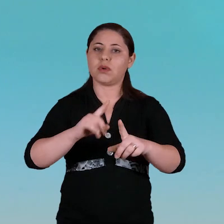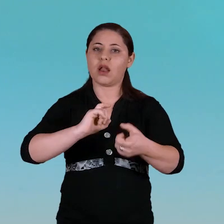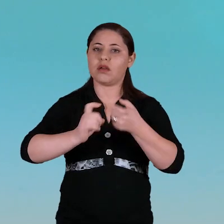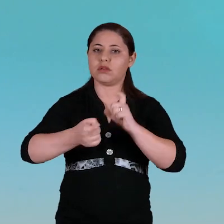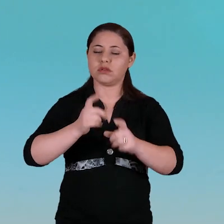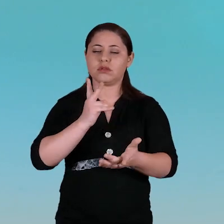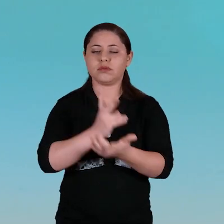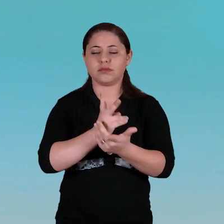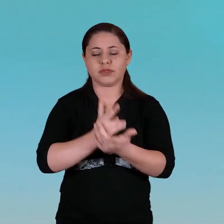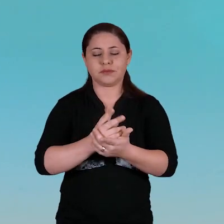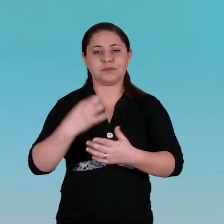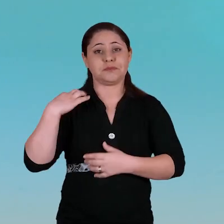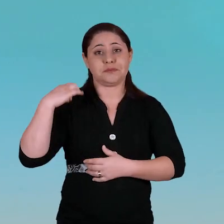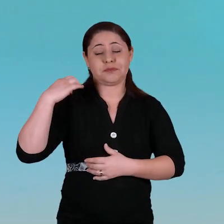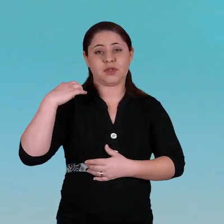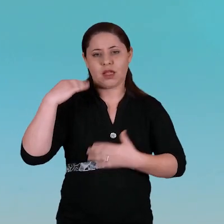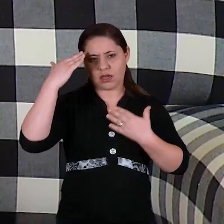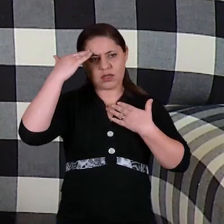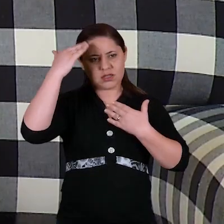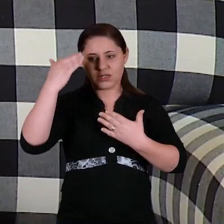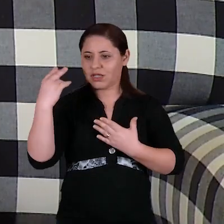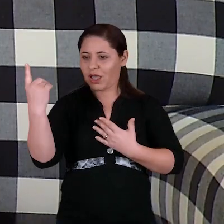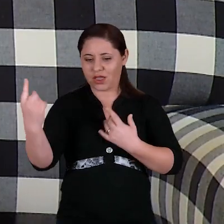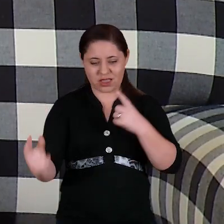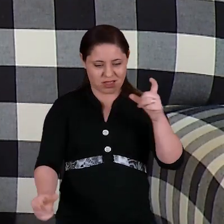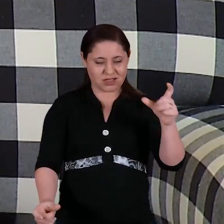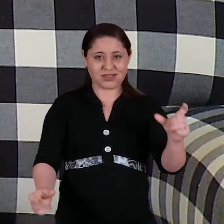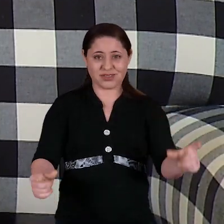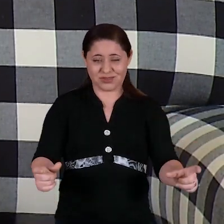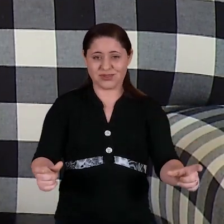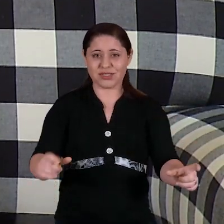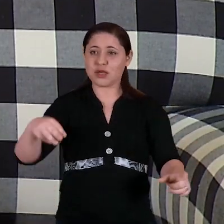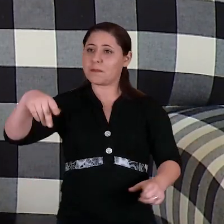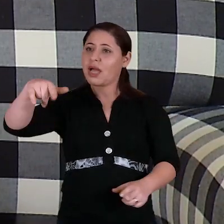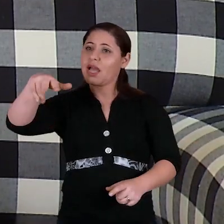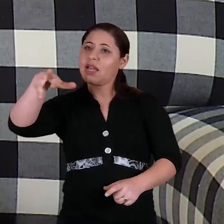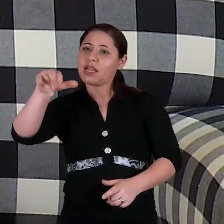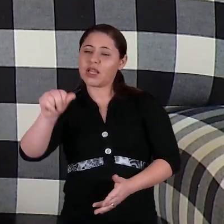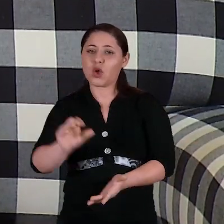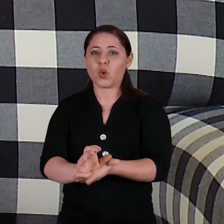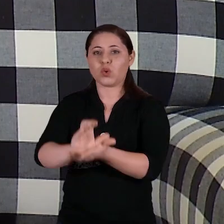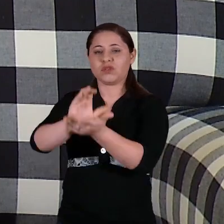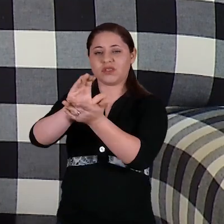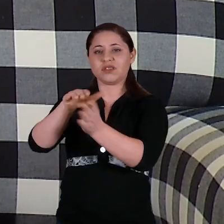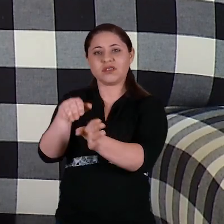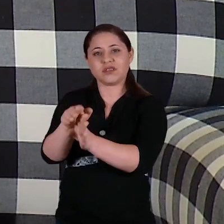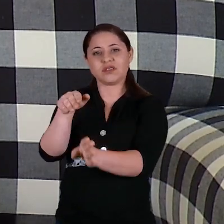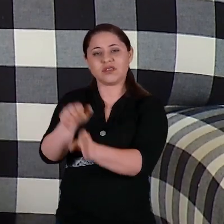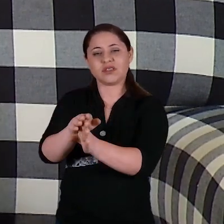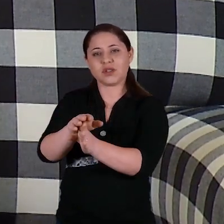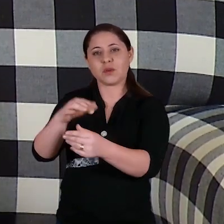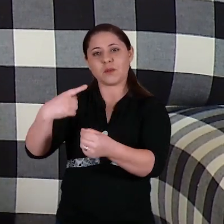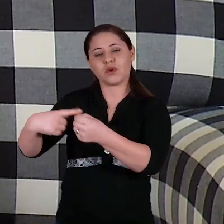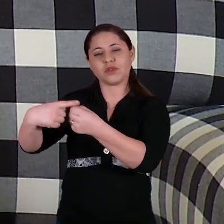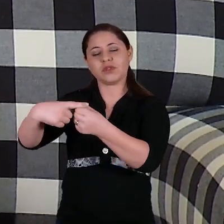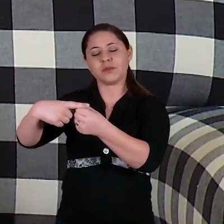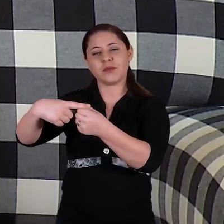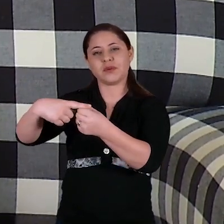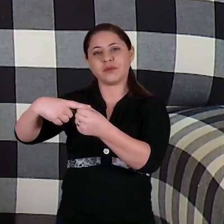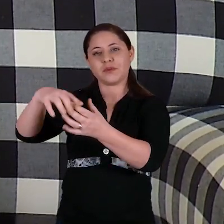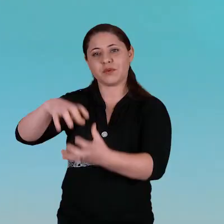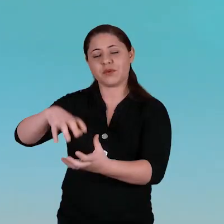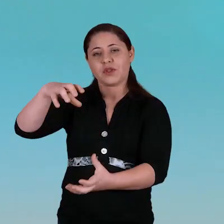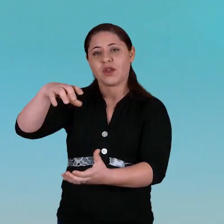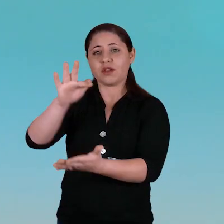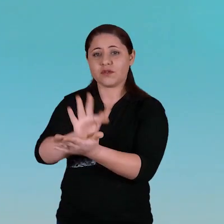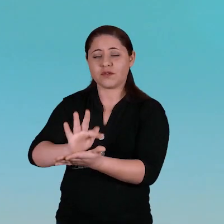está à disposição. Agradecendo as duas, Maria Neide Araújo Silva, conselheira do Conselho Municipal do Idoso e vice-coordenadora